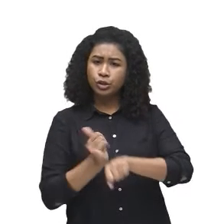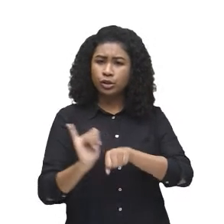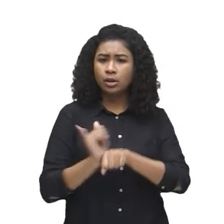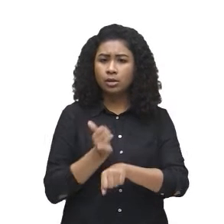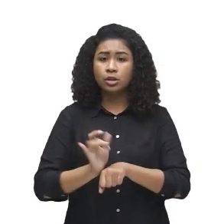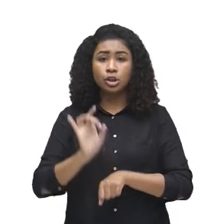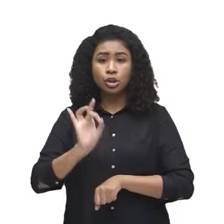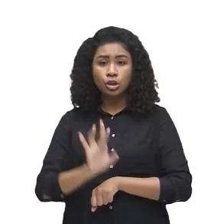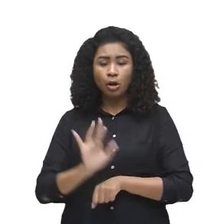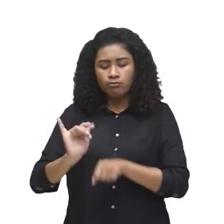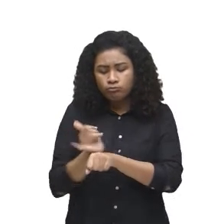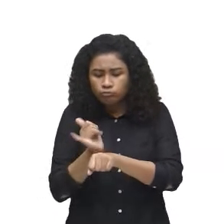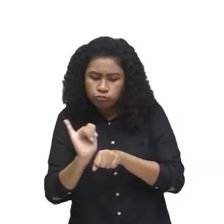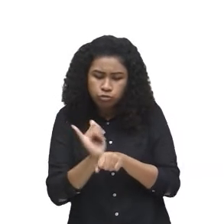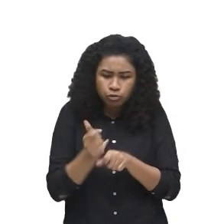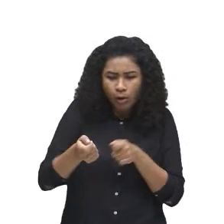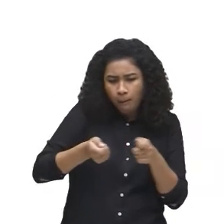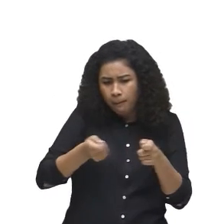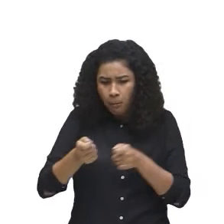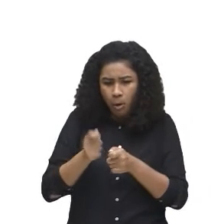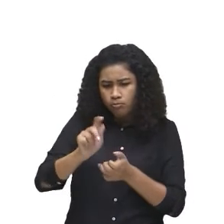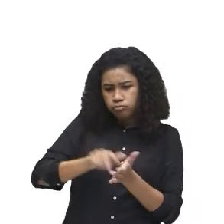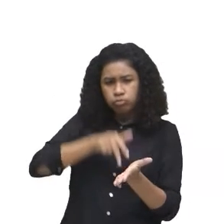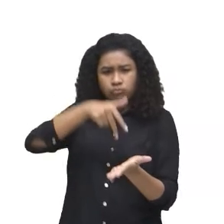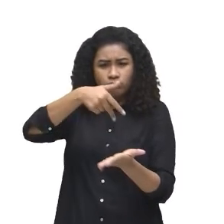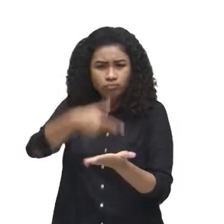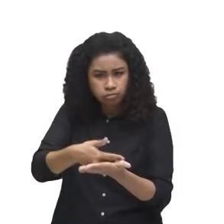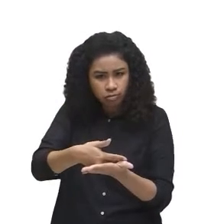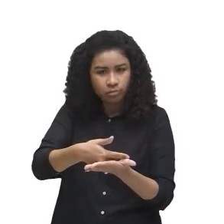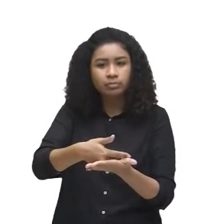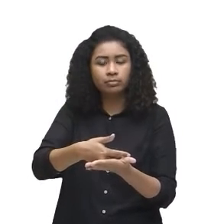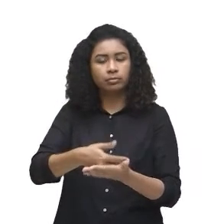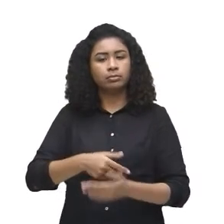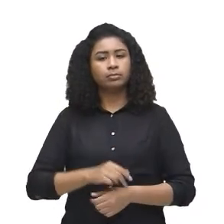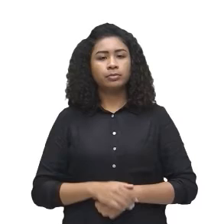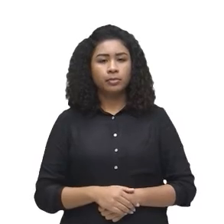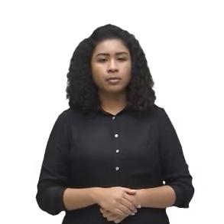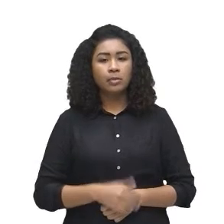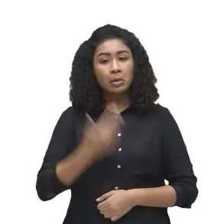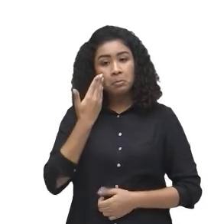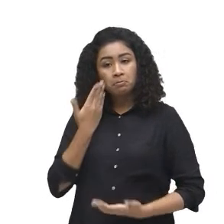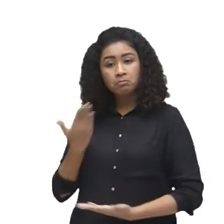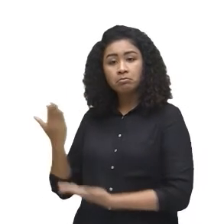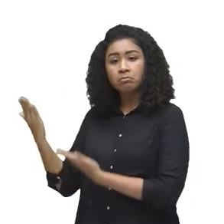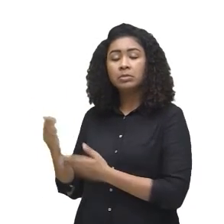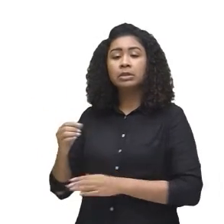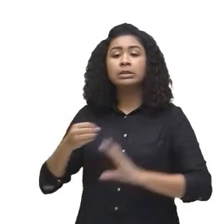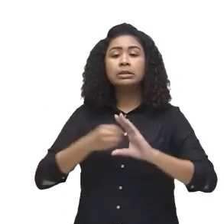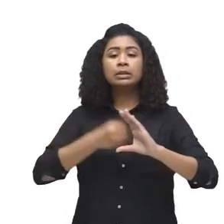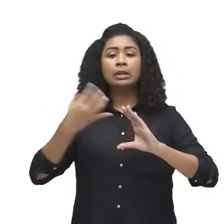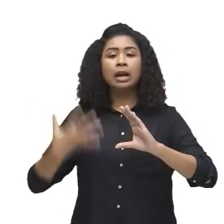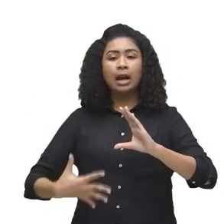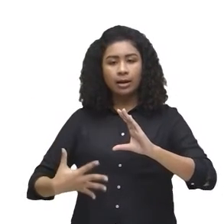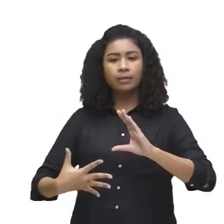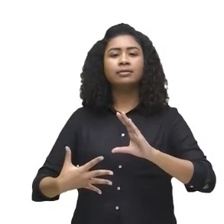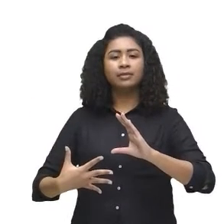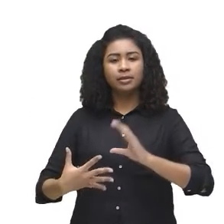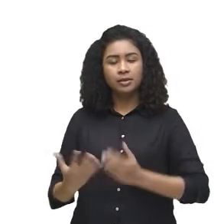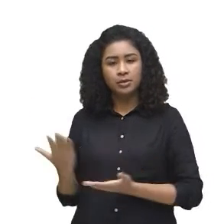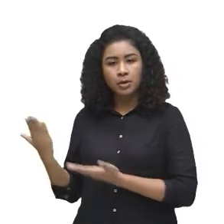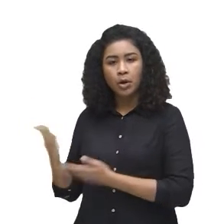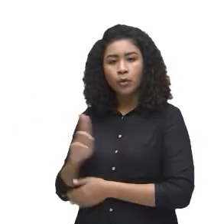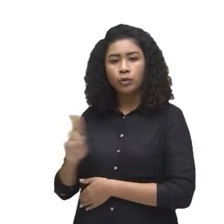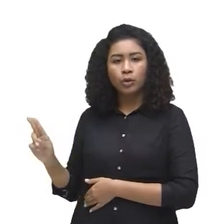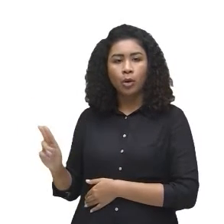derrubadas. Então observem aqui comigo as características, né, dessa luta, que é uma luta tradicional das Olimpíadas, a luta livre.